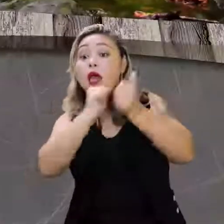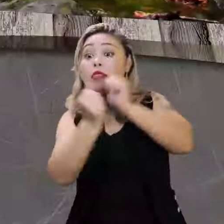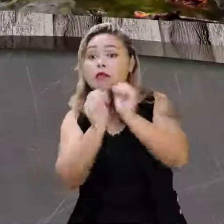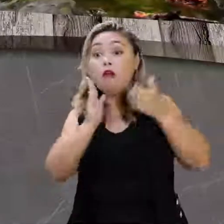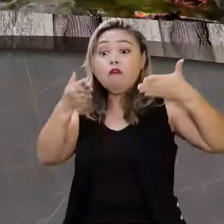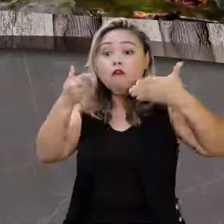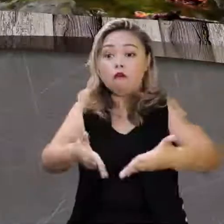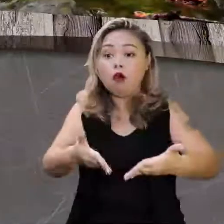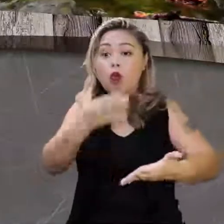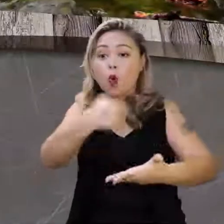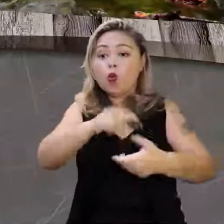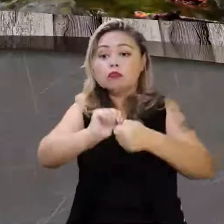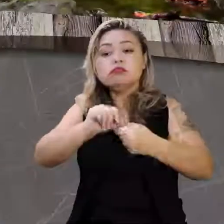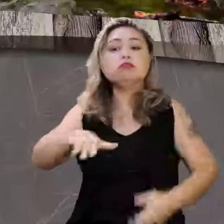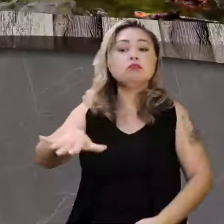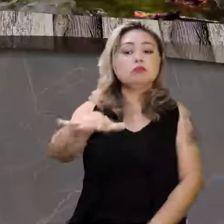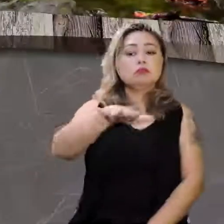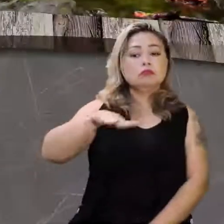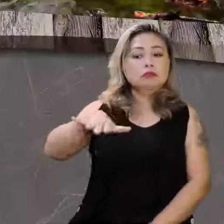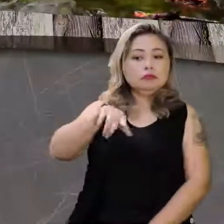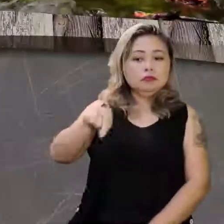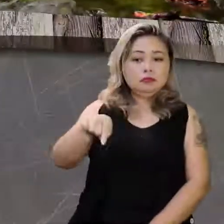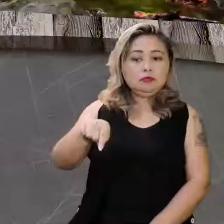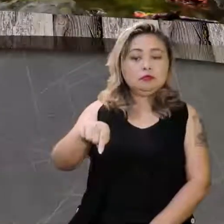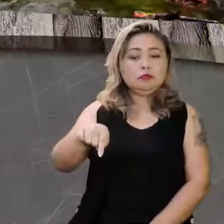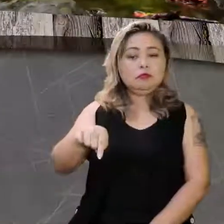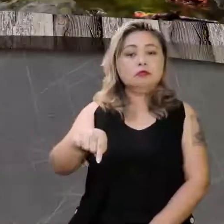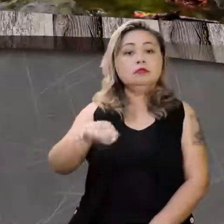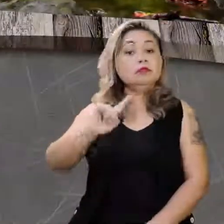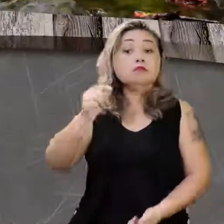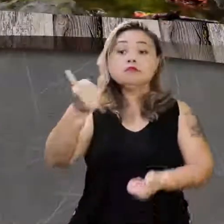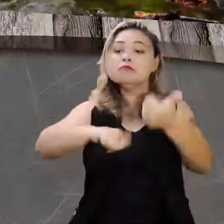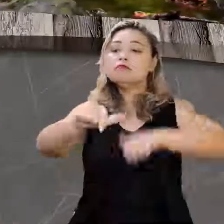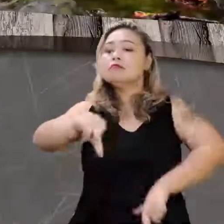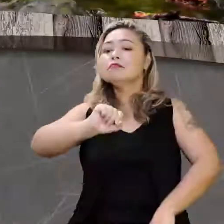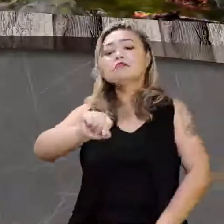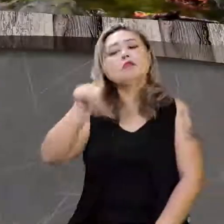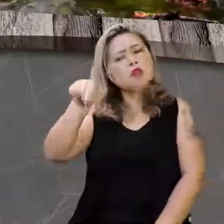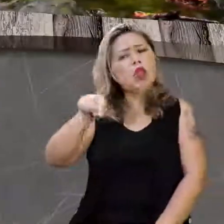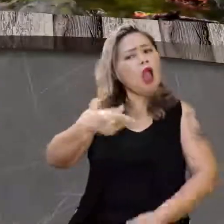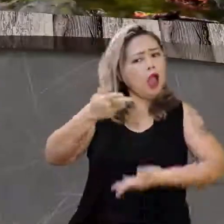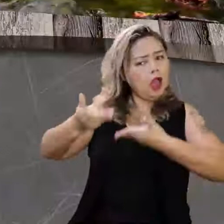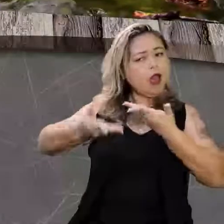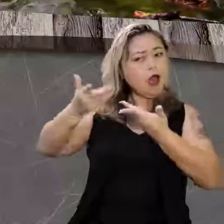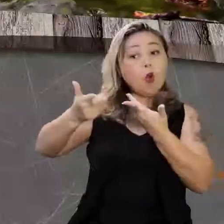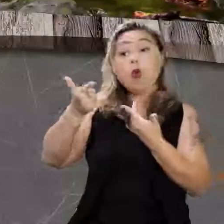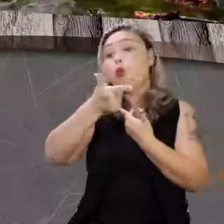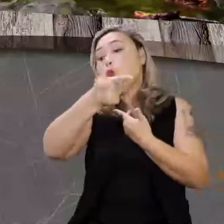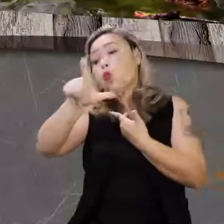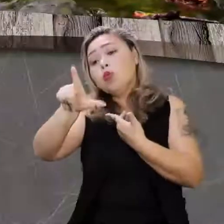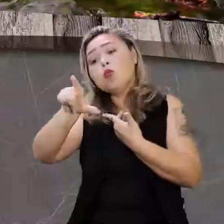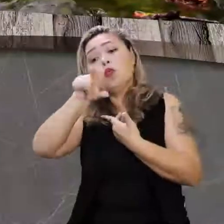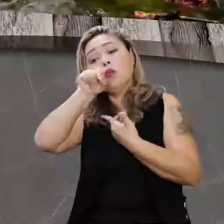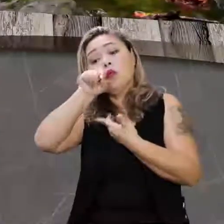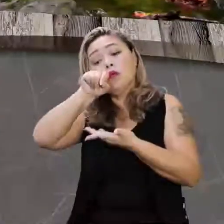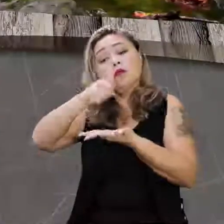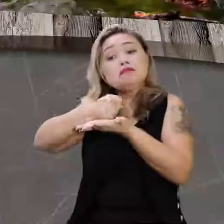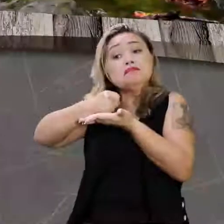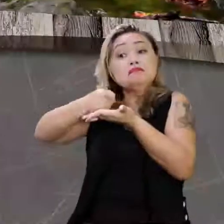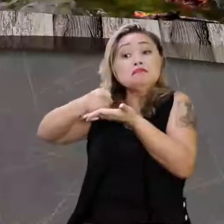aquelas frutificações daquele ambiente. E aí a seleção natural vai dizer, não, isso aqui favorece, as outras vão deixar de